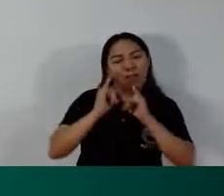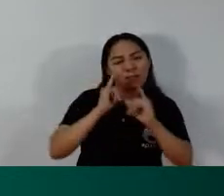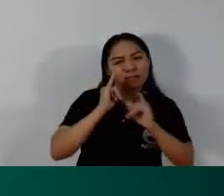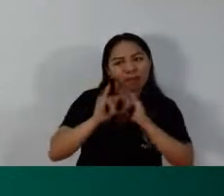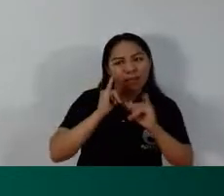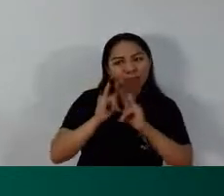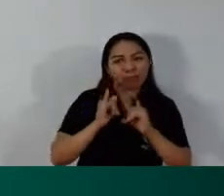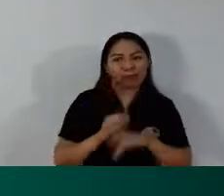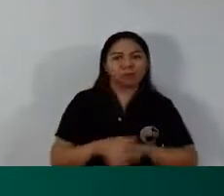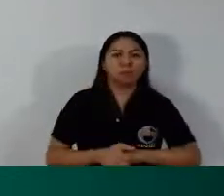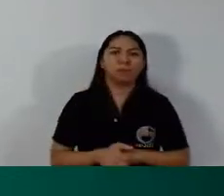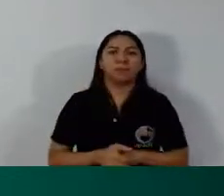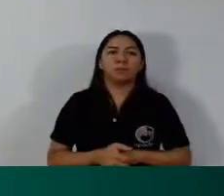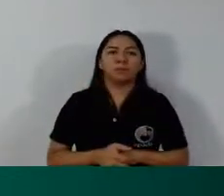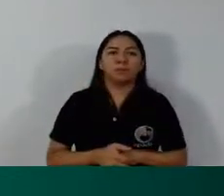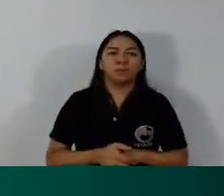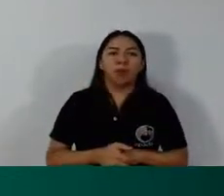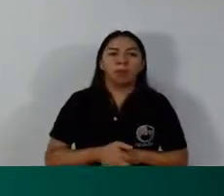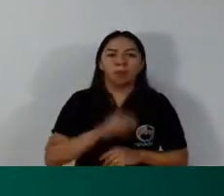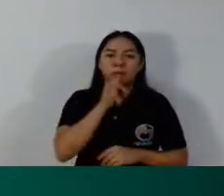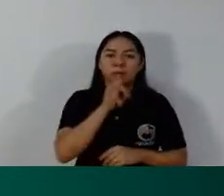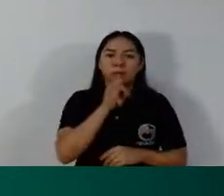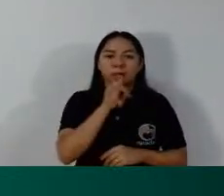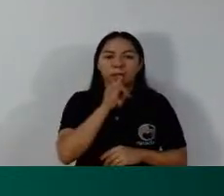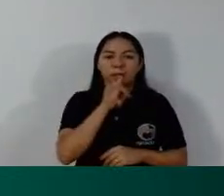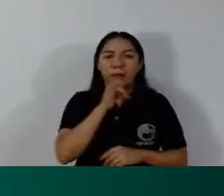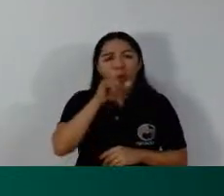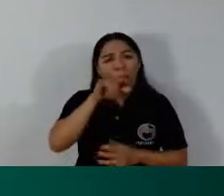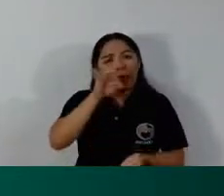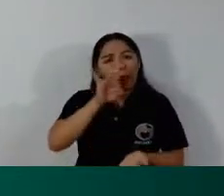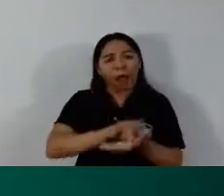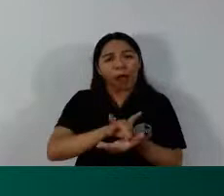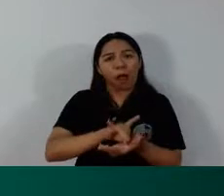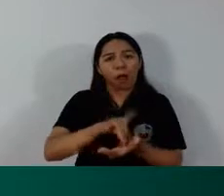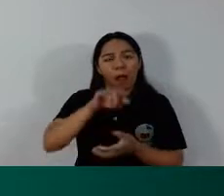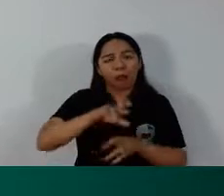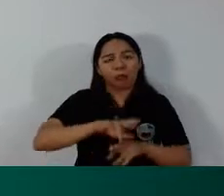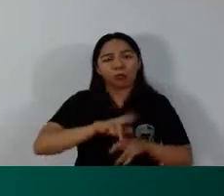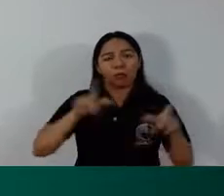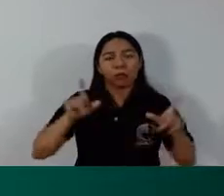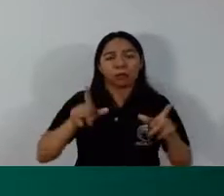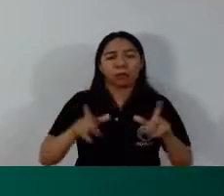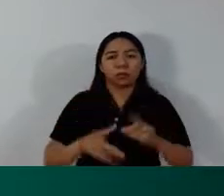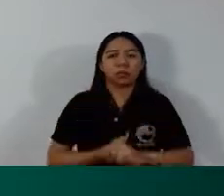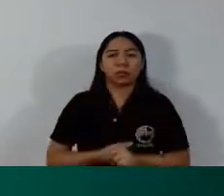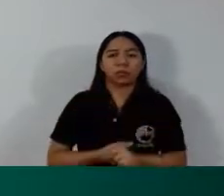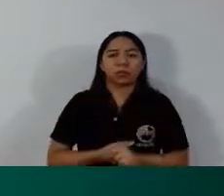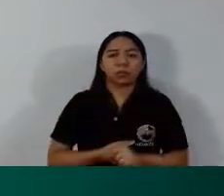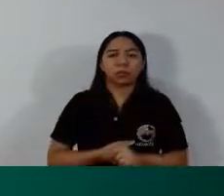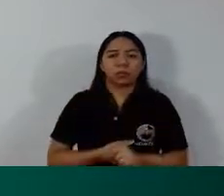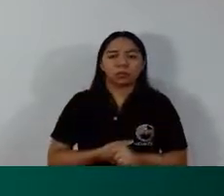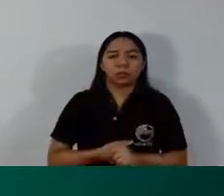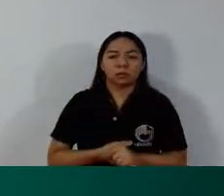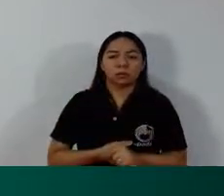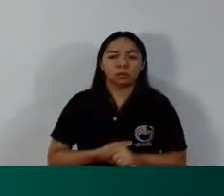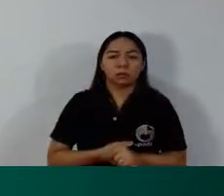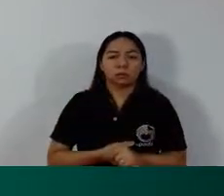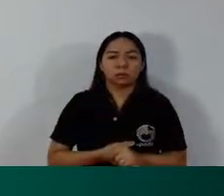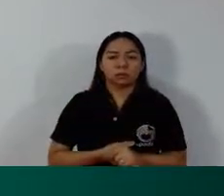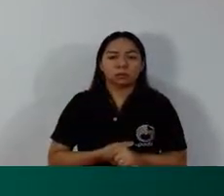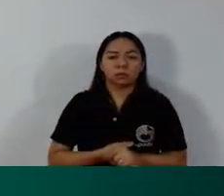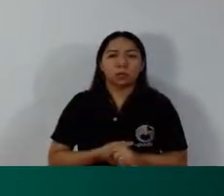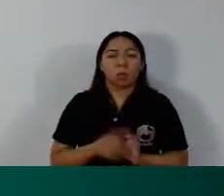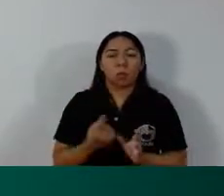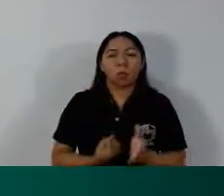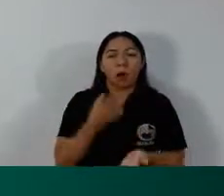não é um antônimo de real né mas são diferentes facetas de uma realidade